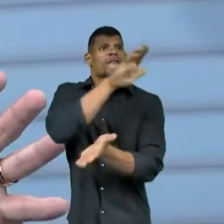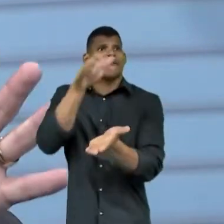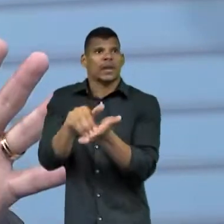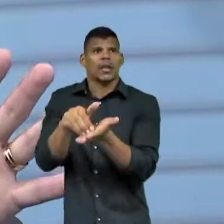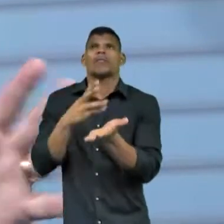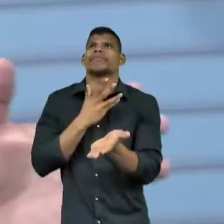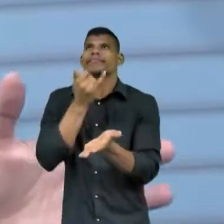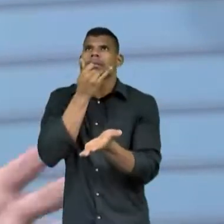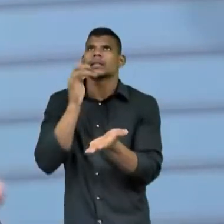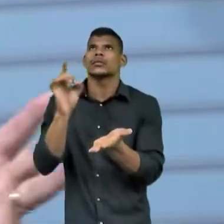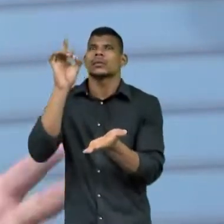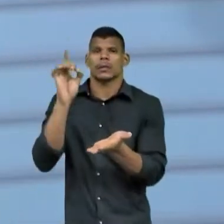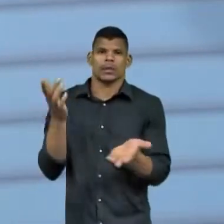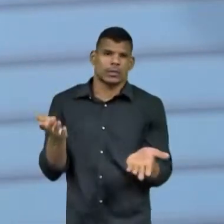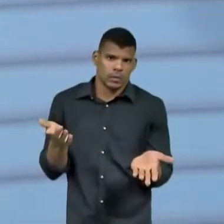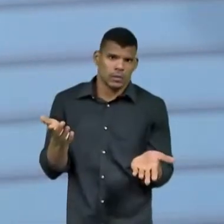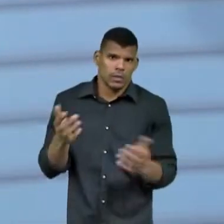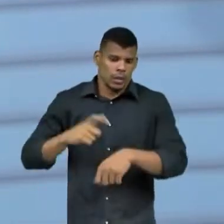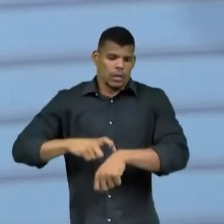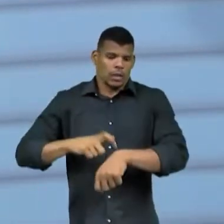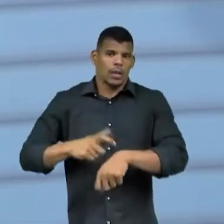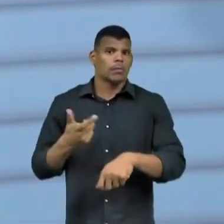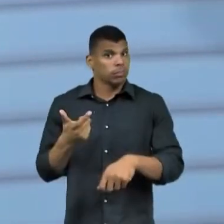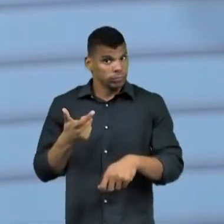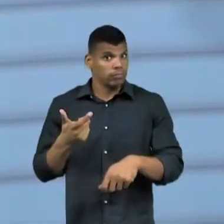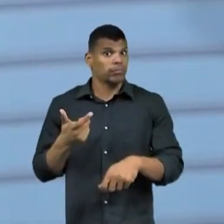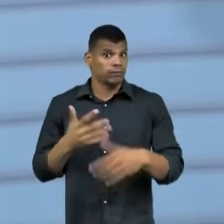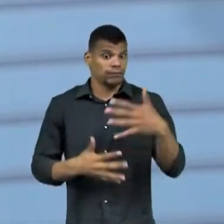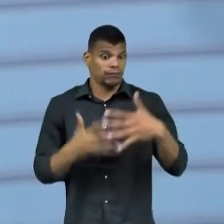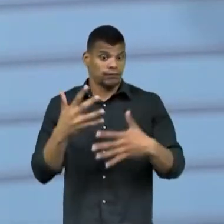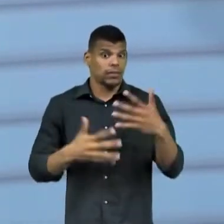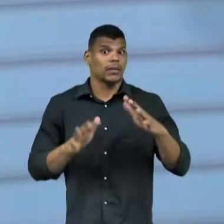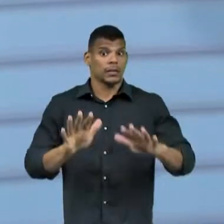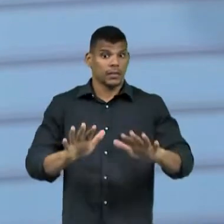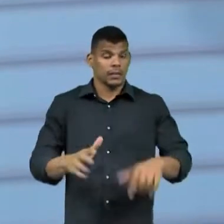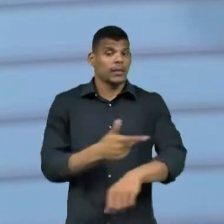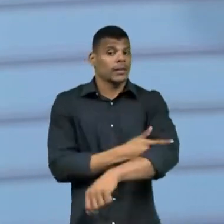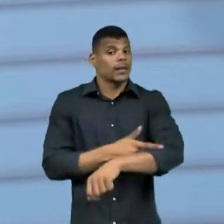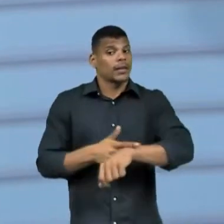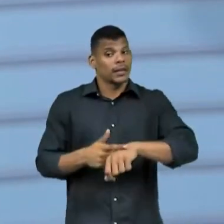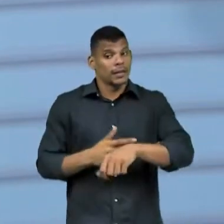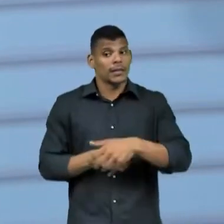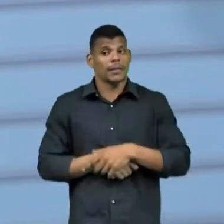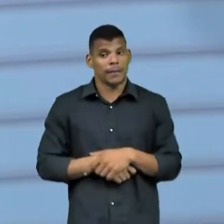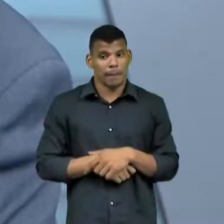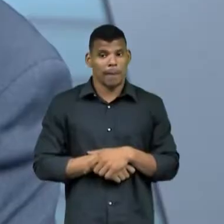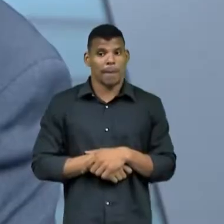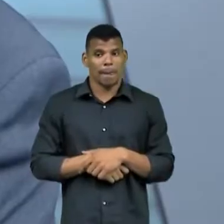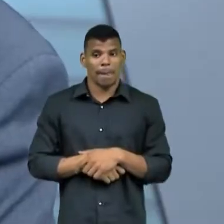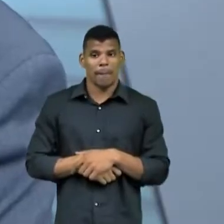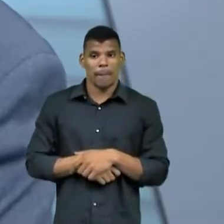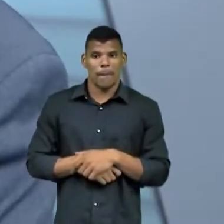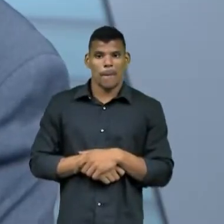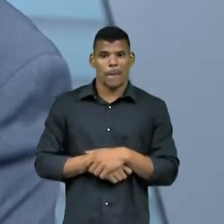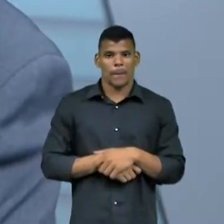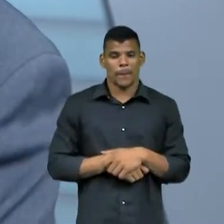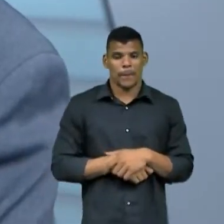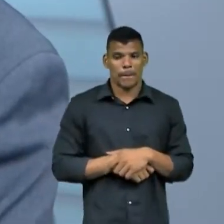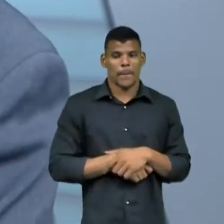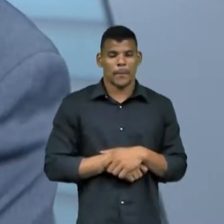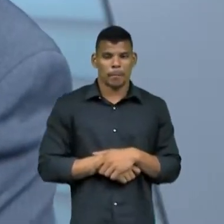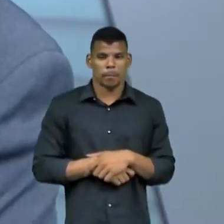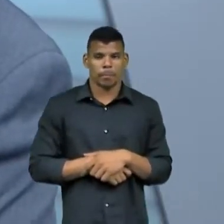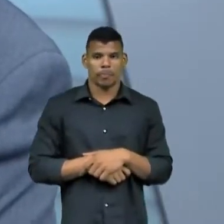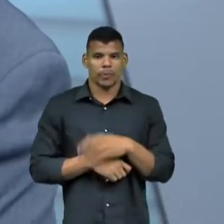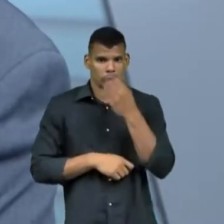ajeito Ok mas pode ser que não det Não não é bem assim não é bem assim não eu vou passar minha vida só flertando com o que não presta com